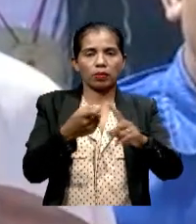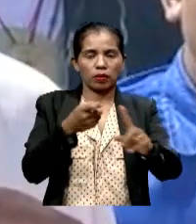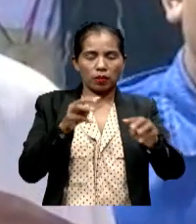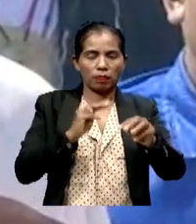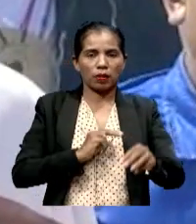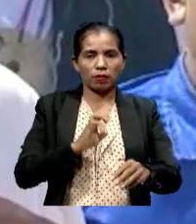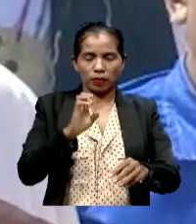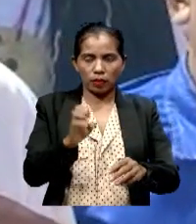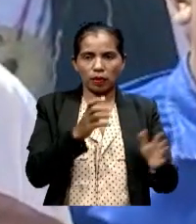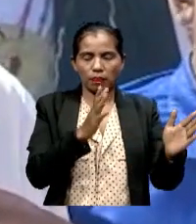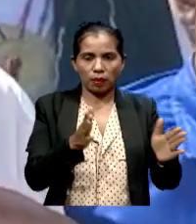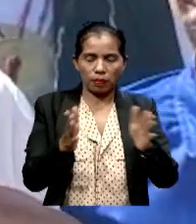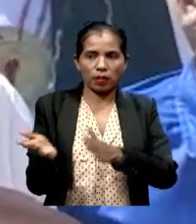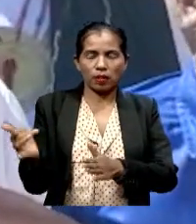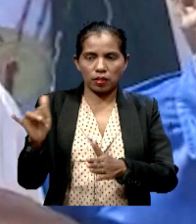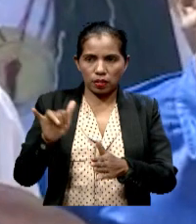prepara sirania